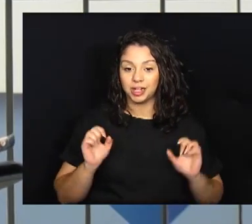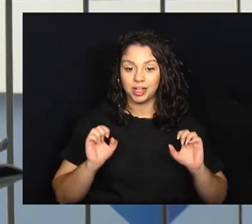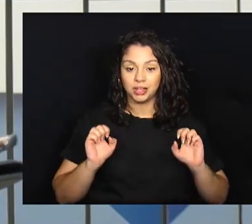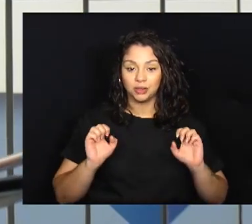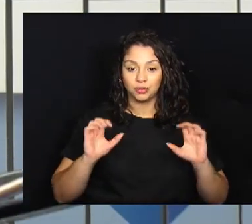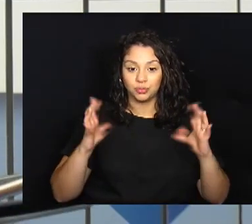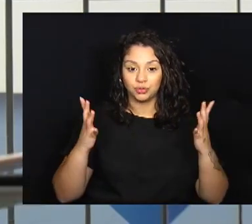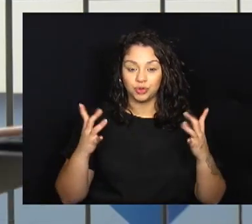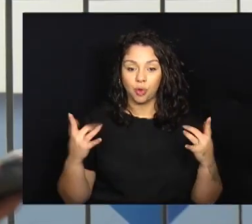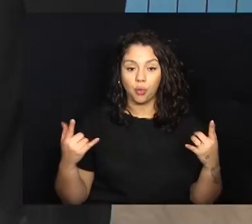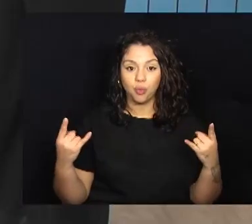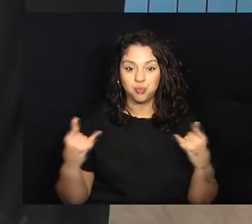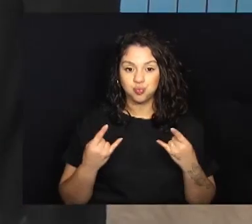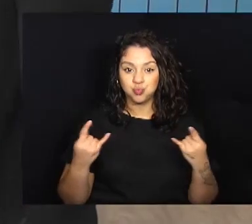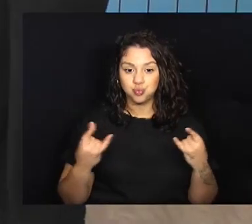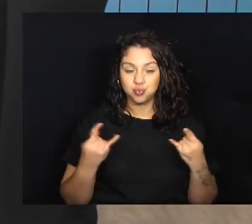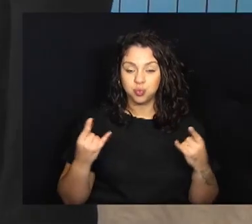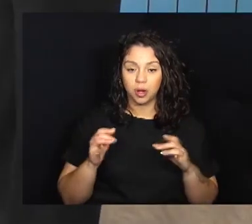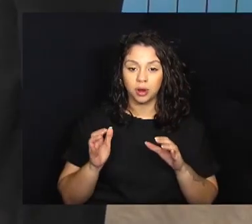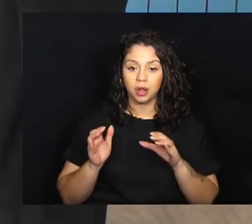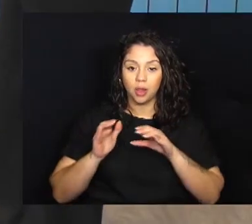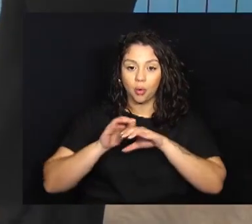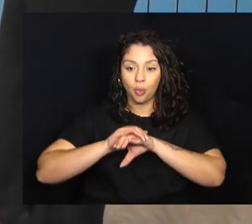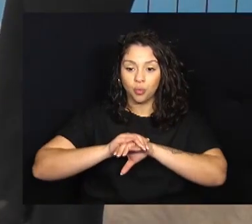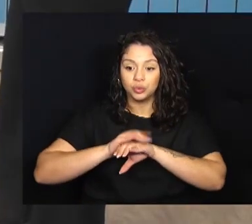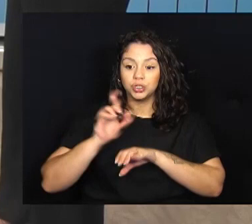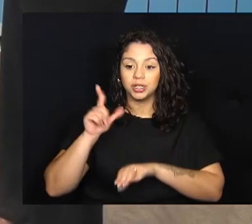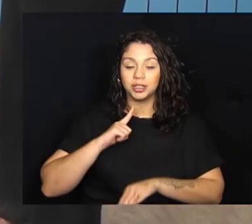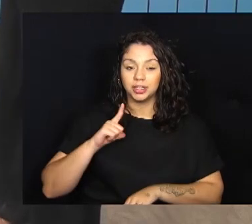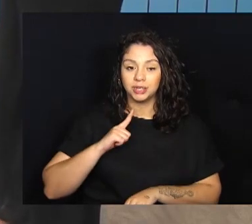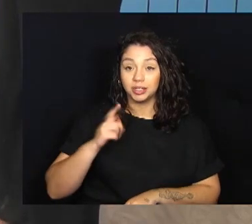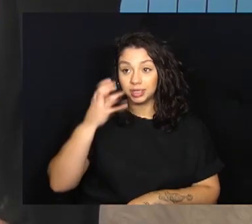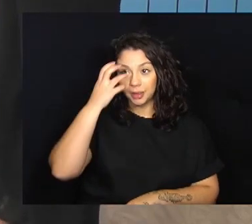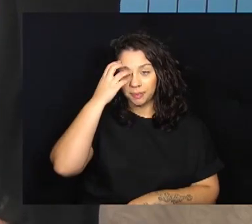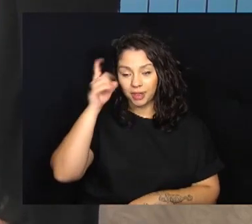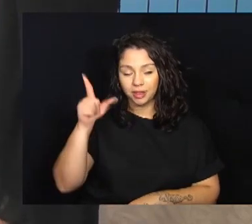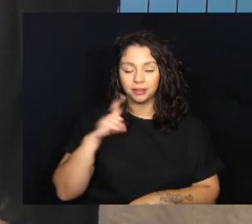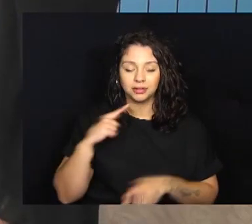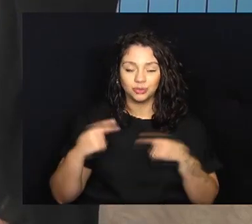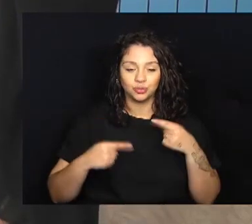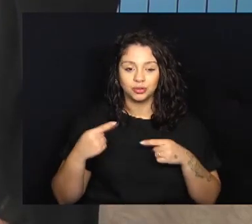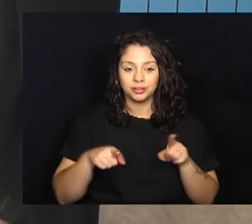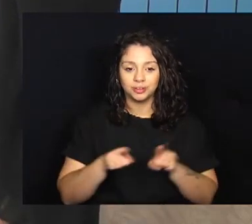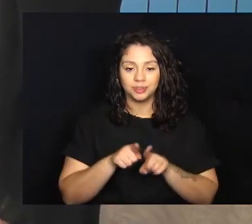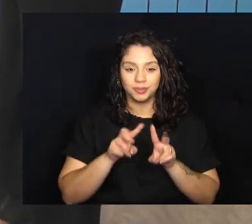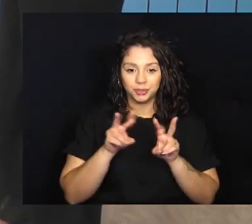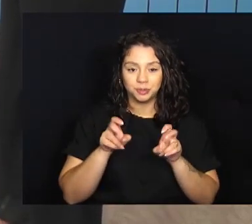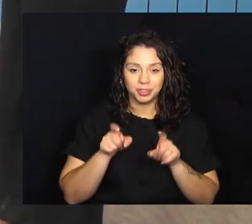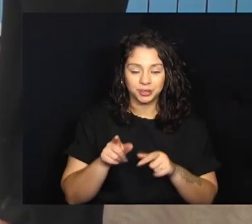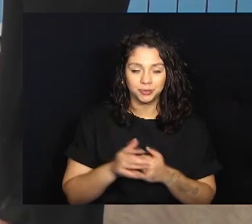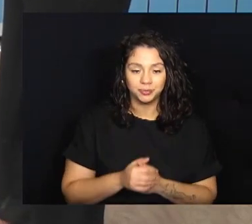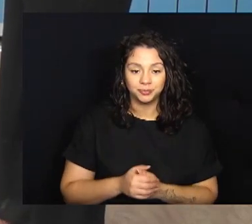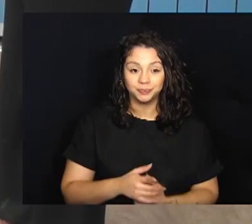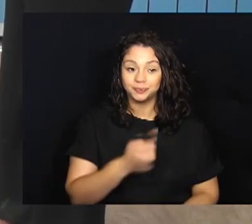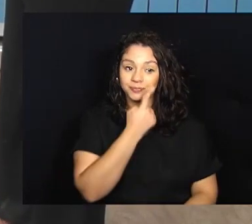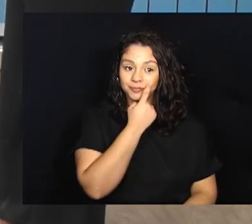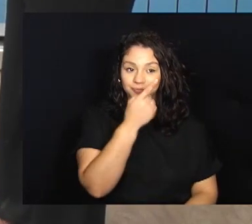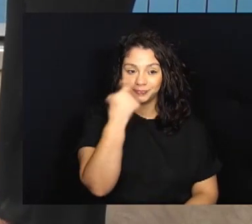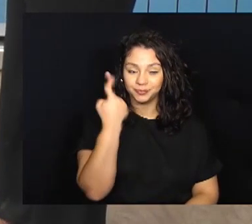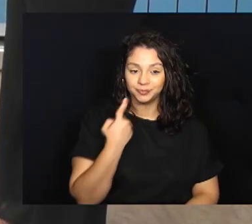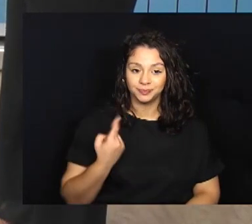Concha Acústica, que traz essa temática também. A gente já segue acompanhando então. Mirna Abreu, nas notícias